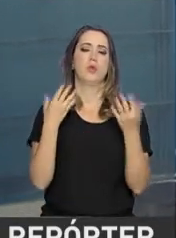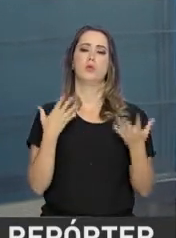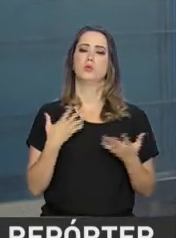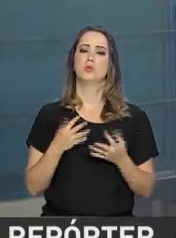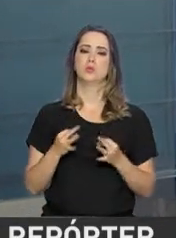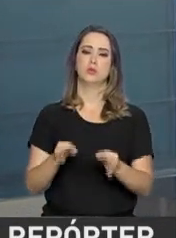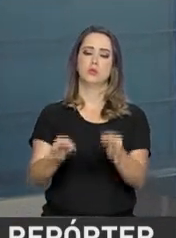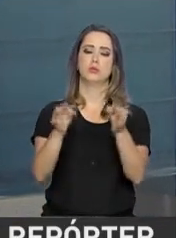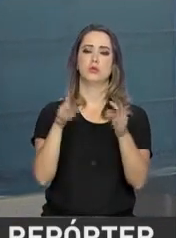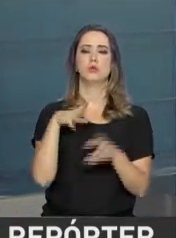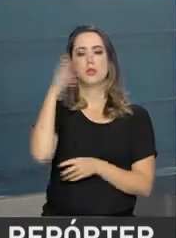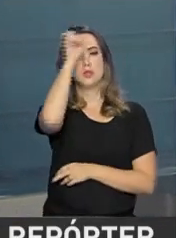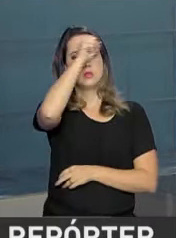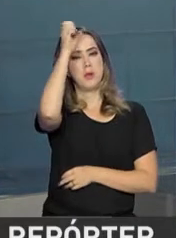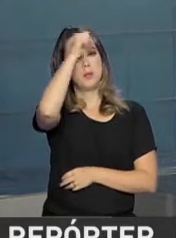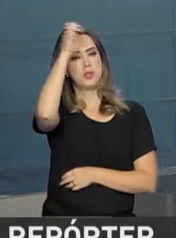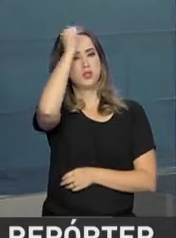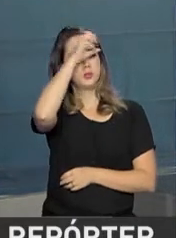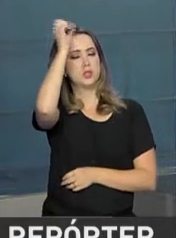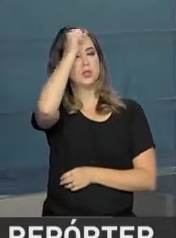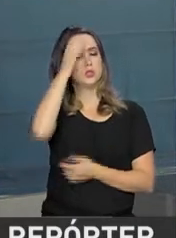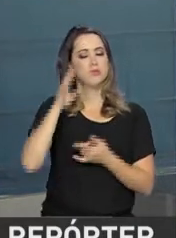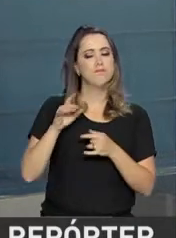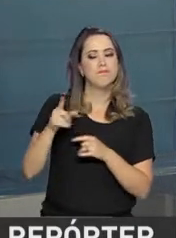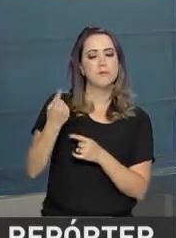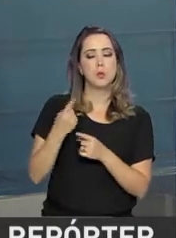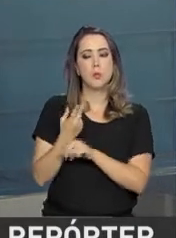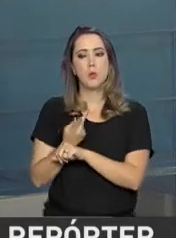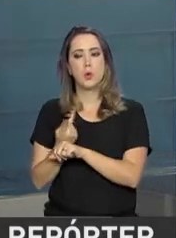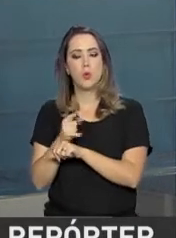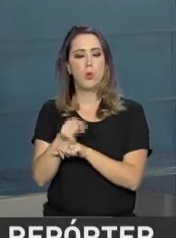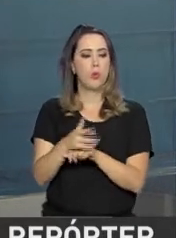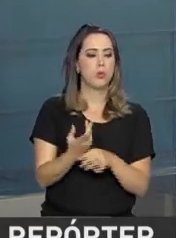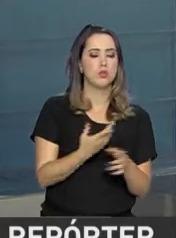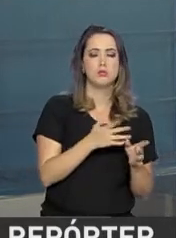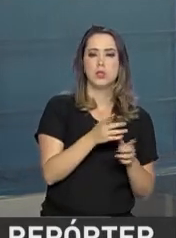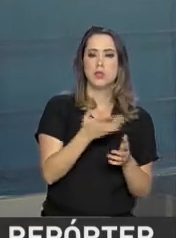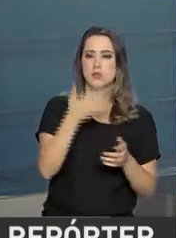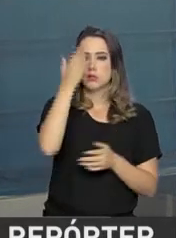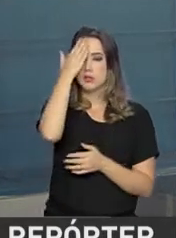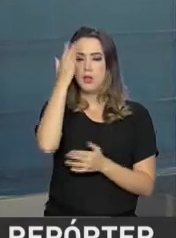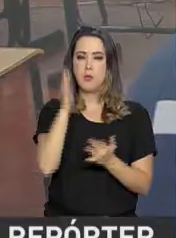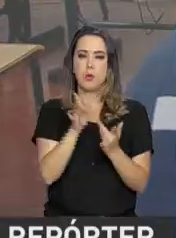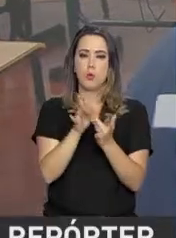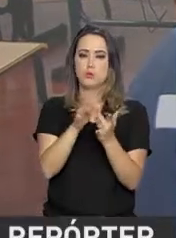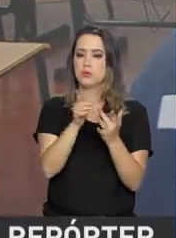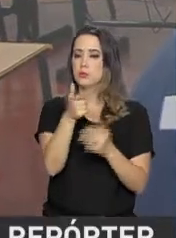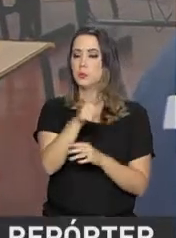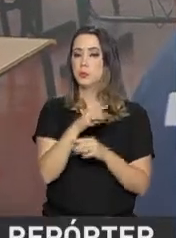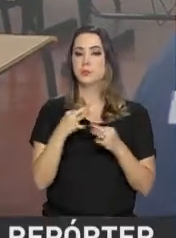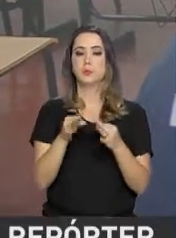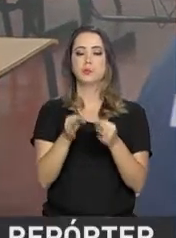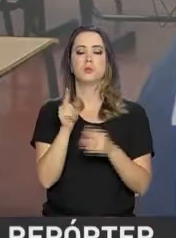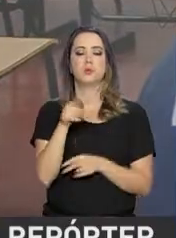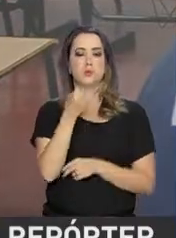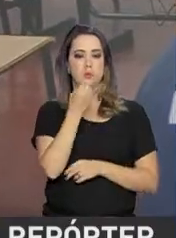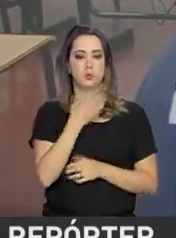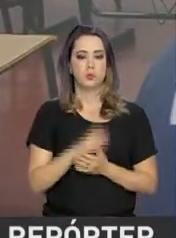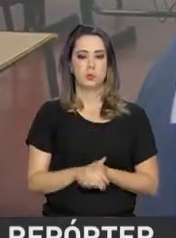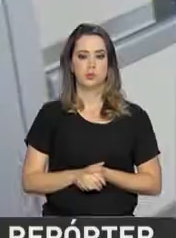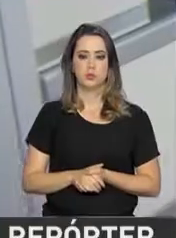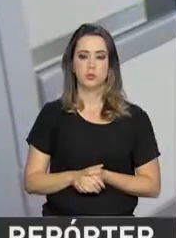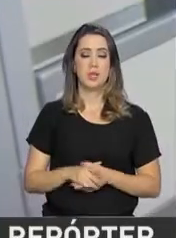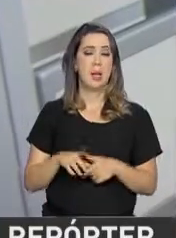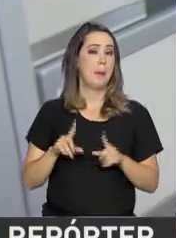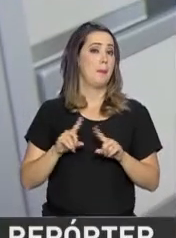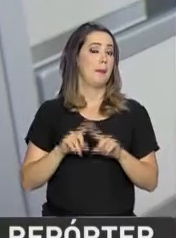muito eles vão captando aqui mexendo acolá então eu acho fundamental uso da tecnologia mas para isso é necessário